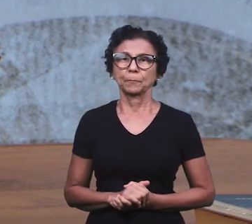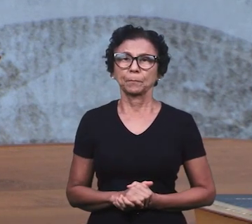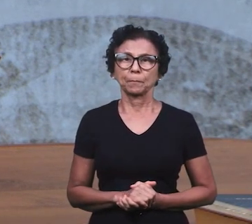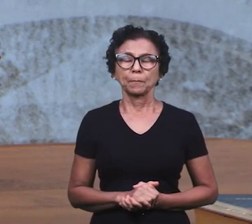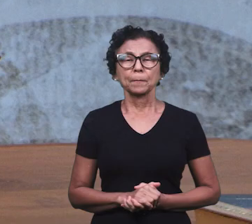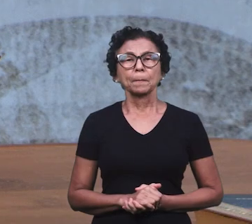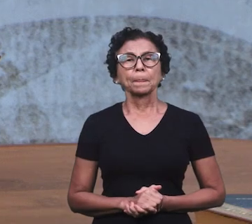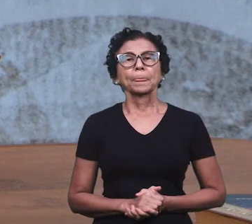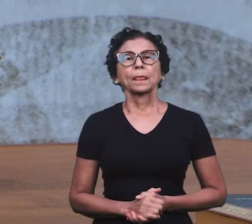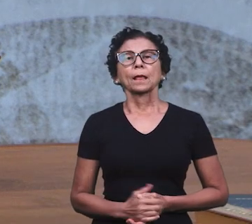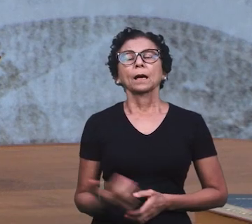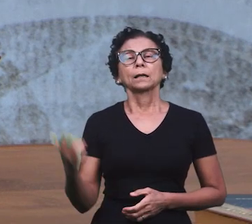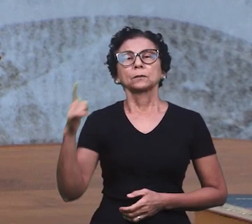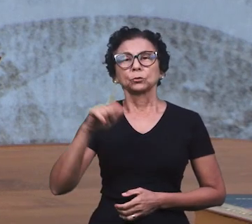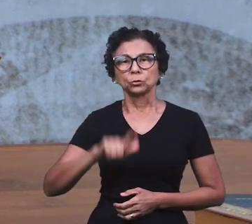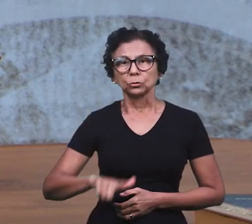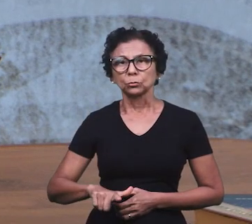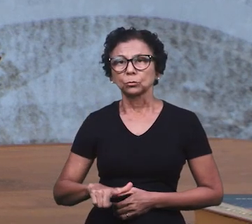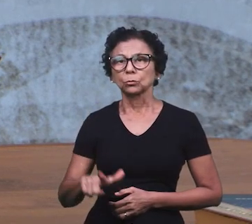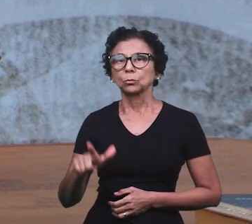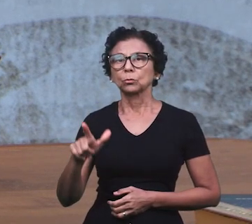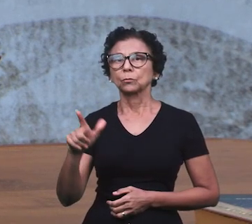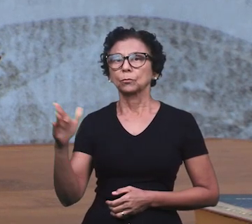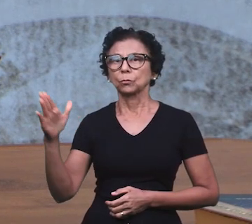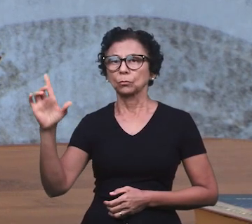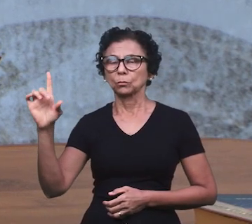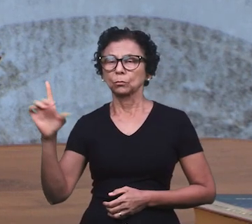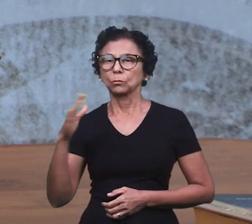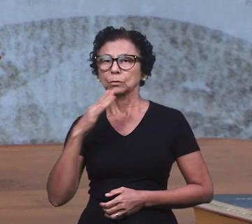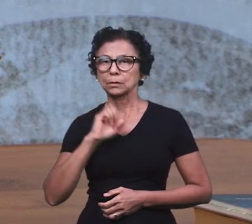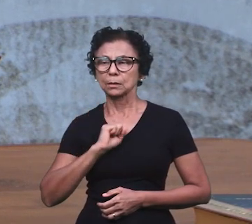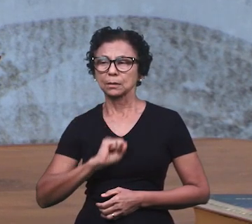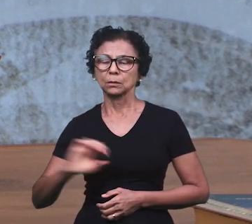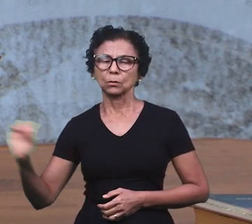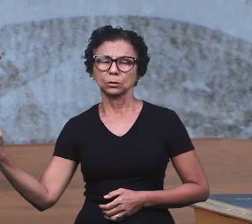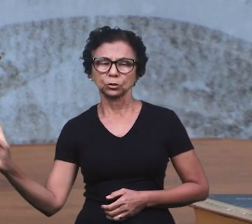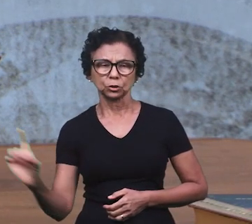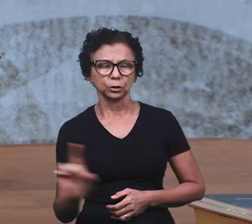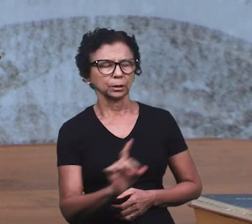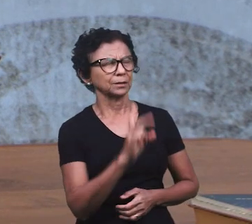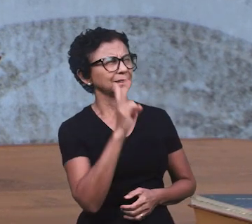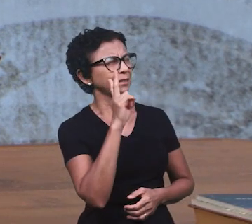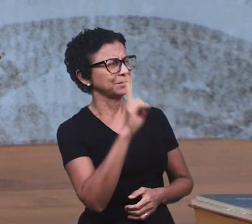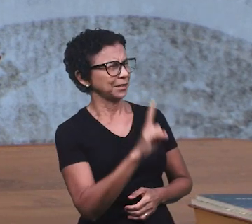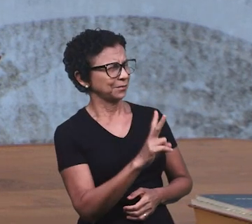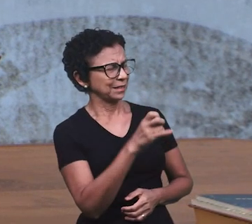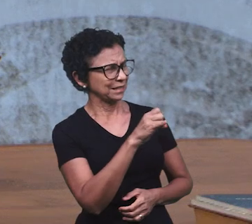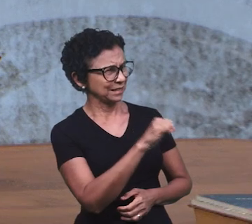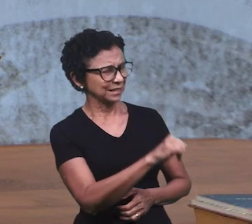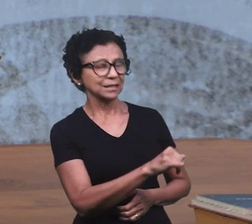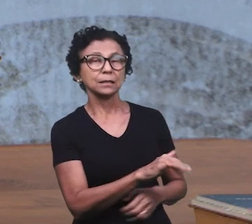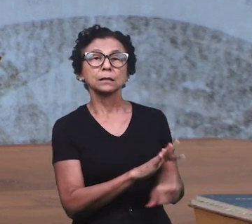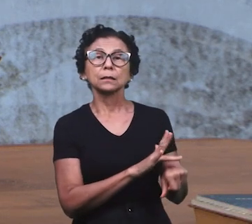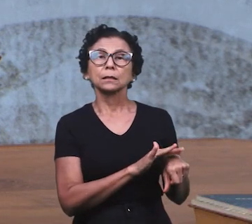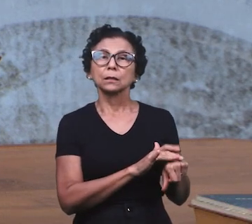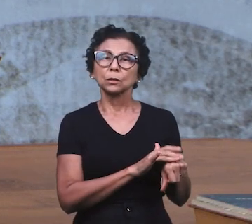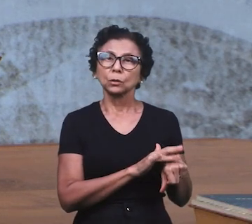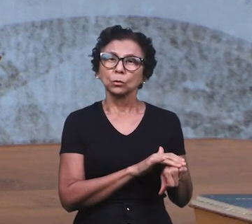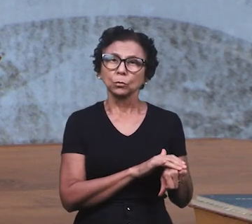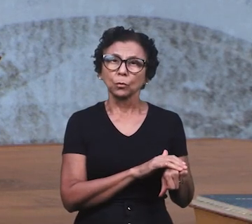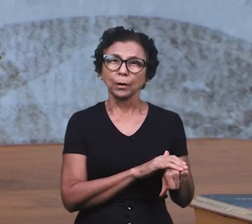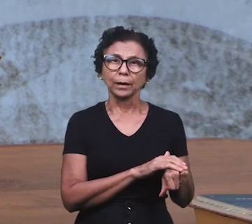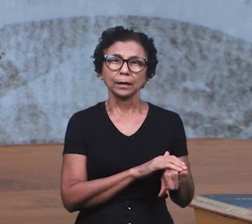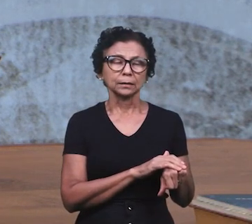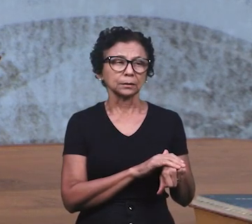o sacerdote a entrar e examinando, e eis que, se a praga na casa se não